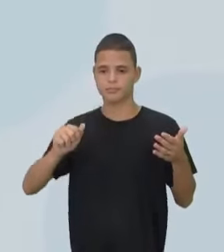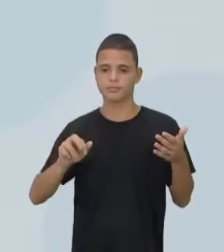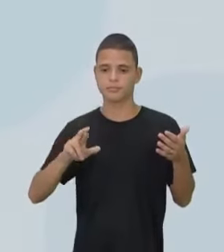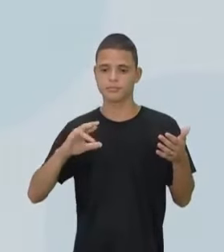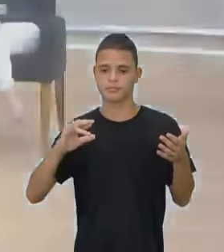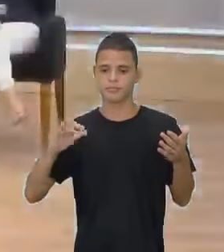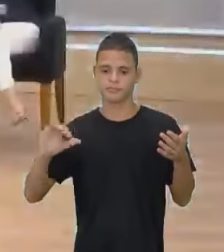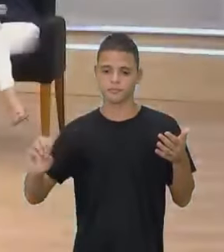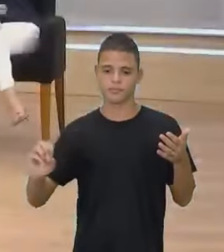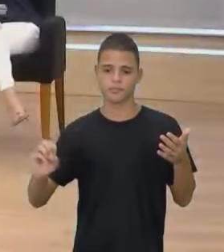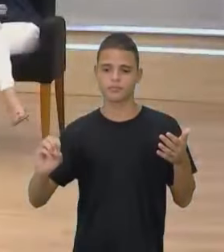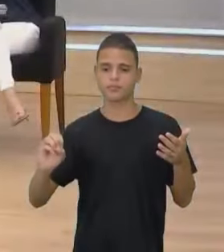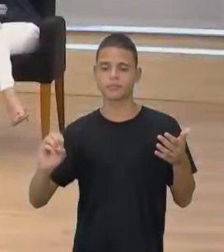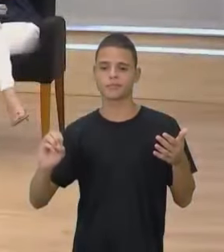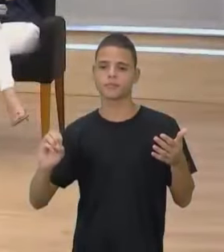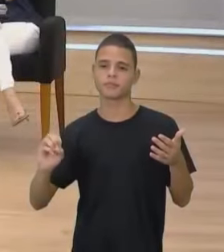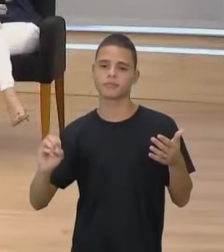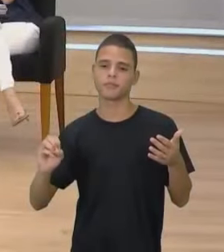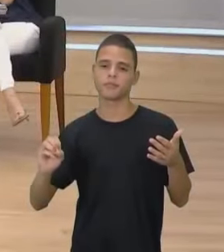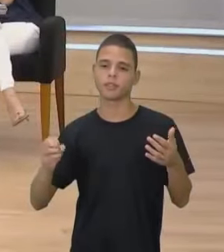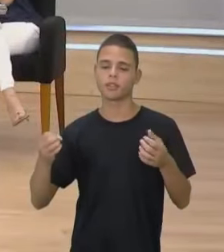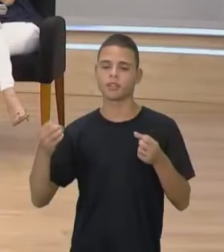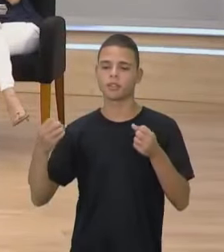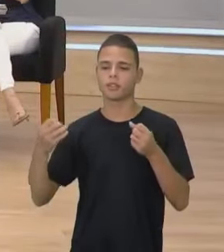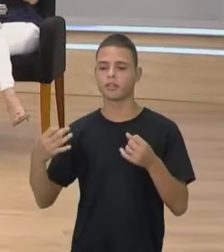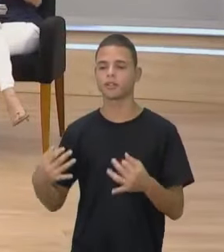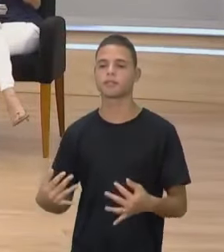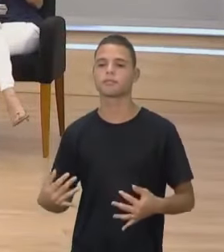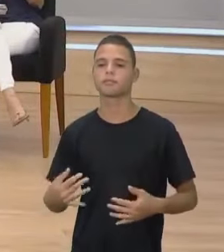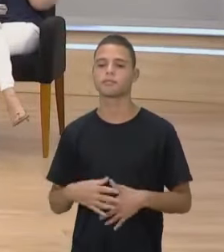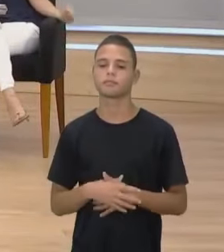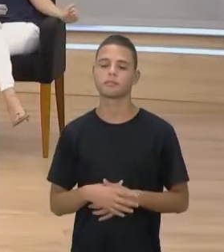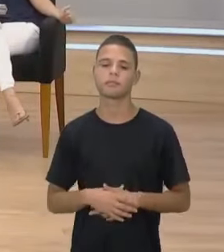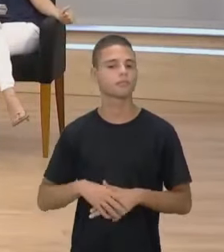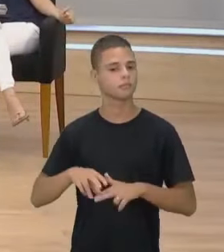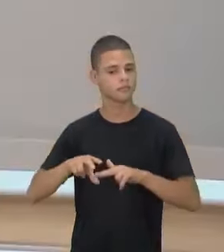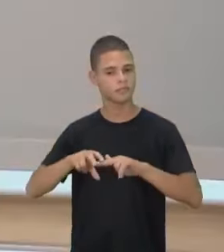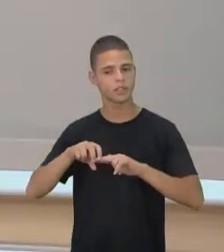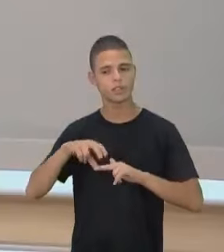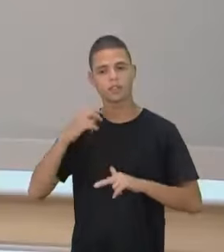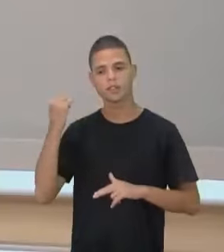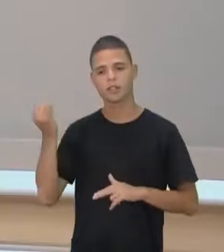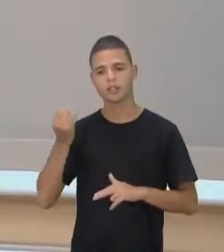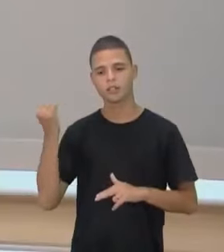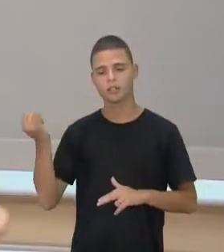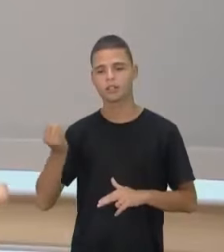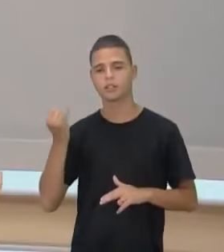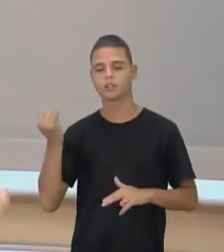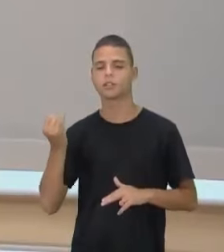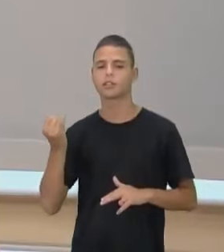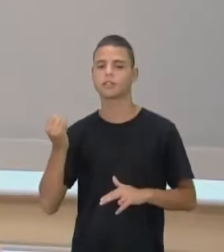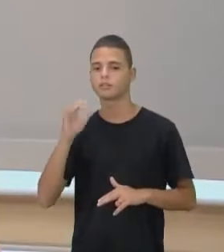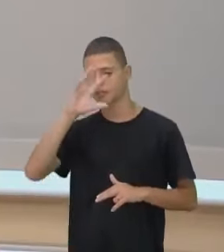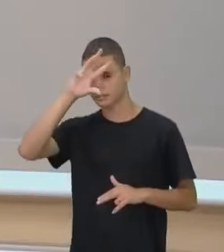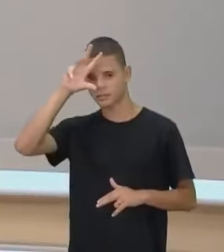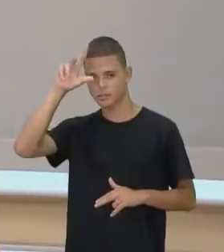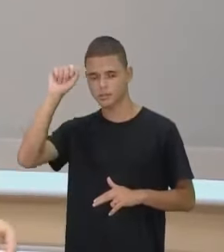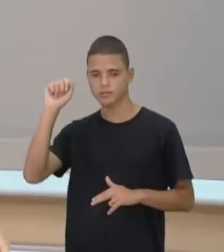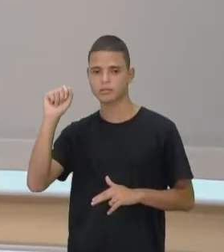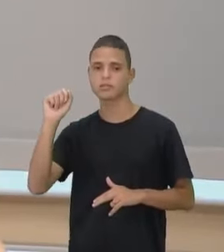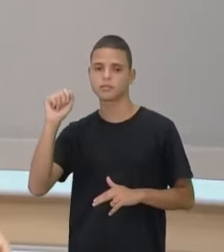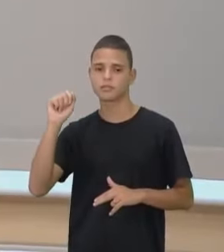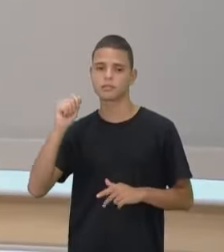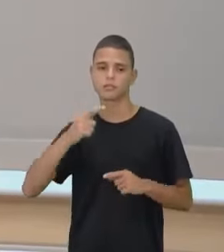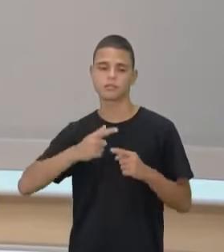voadores, né, trazendo aí a transpiração da floresta. Ela disse assim: por isso a importância da floresta amazônica, porque deixa essa